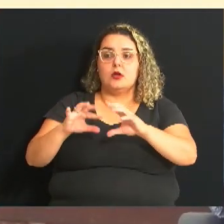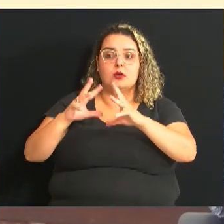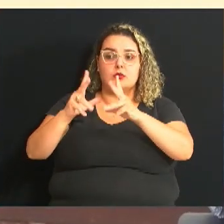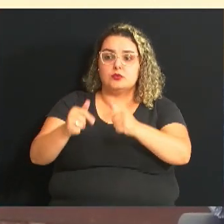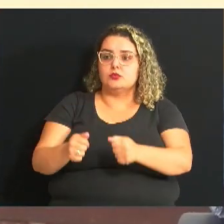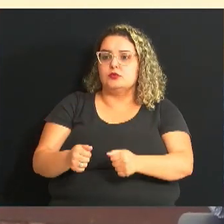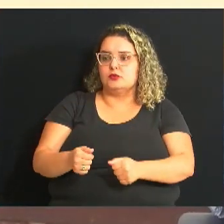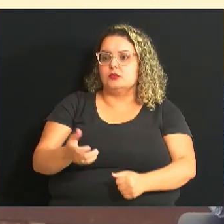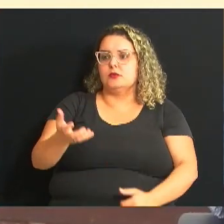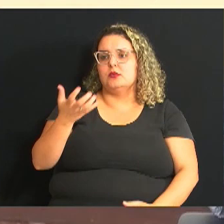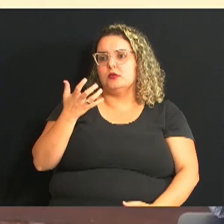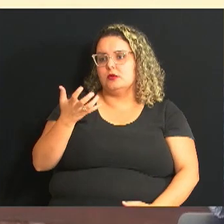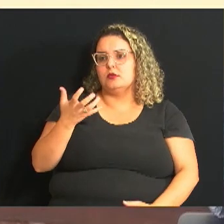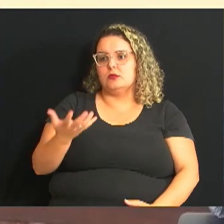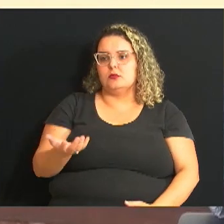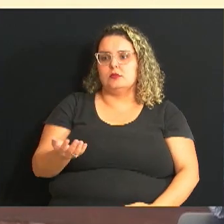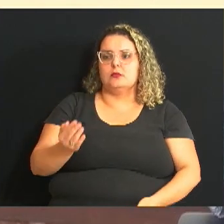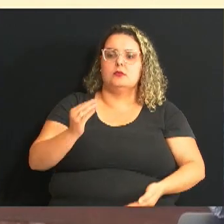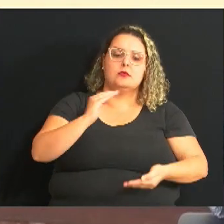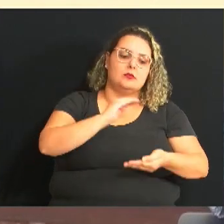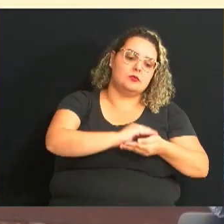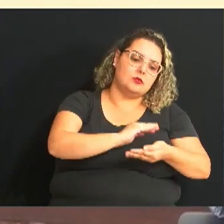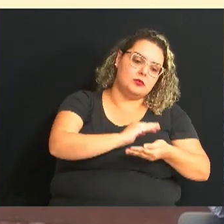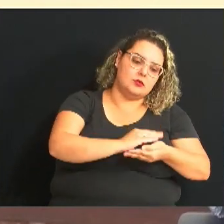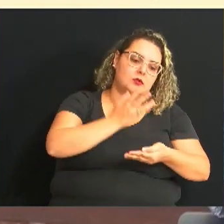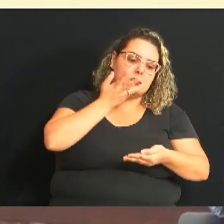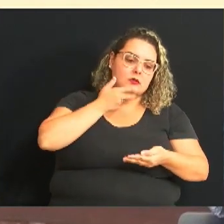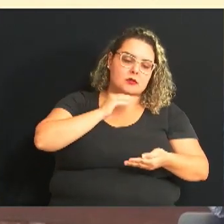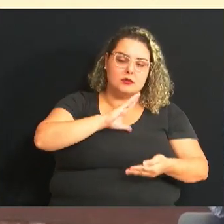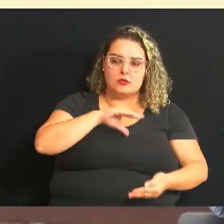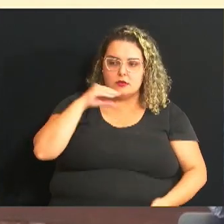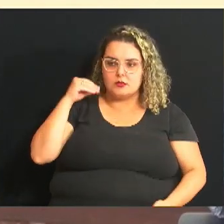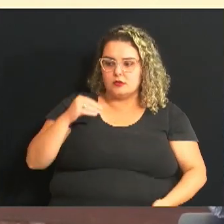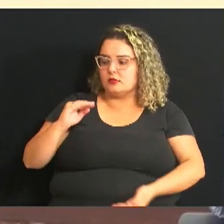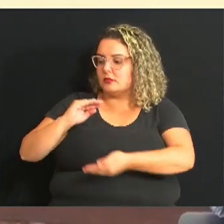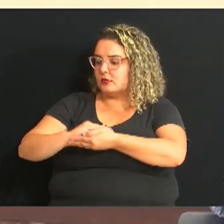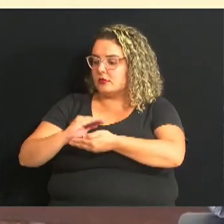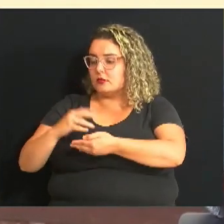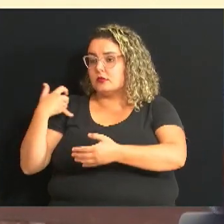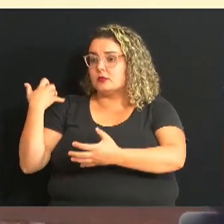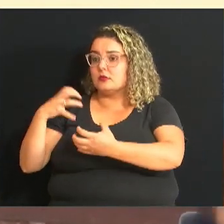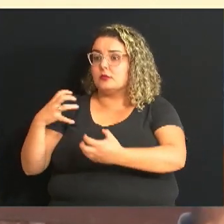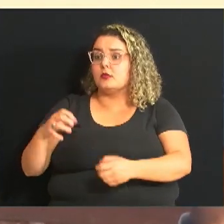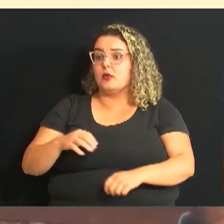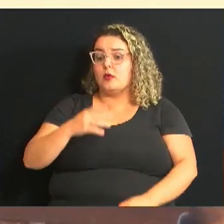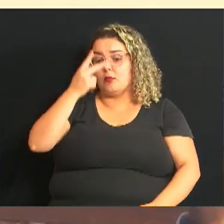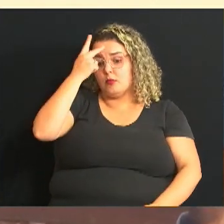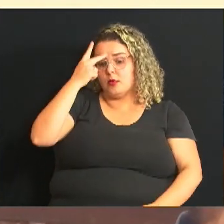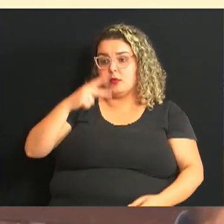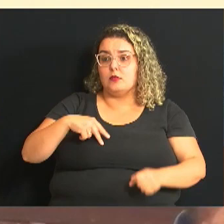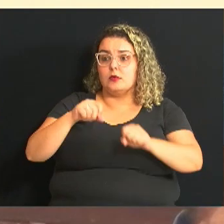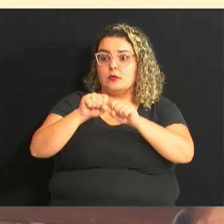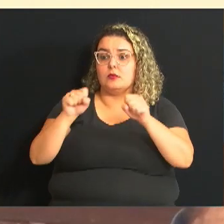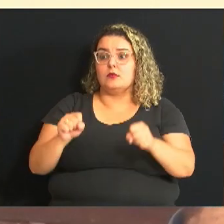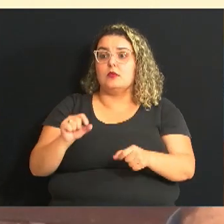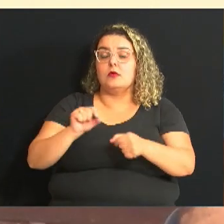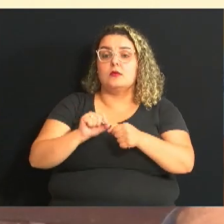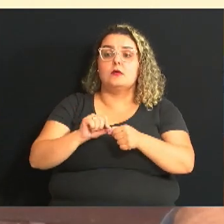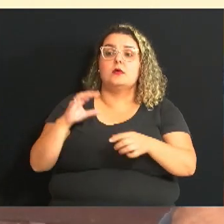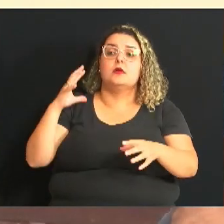quer, Conselho Municipal do Idoso, Conselho Municipal da Criança, e o próprio sistema já faz o cálculo.